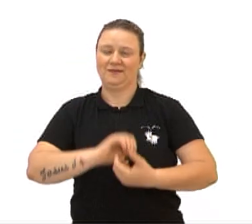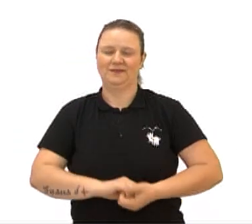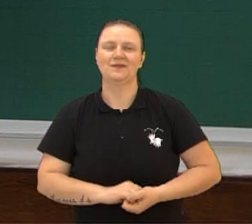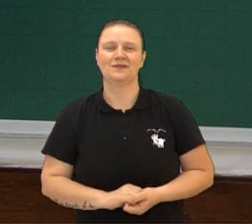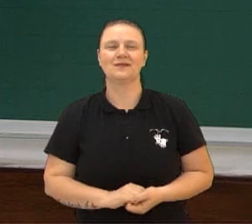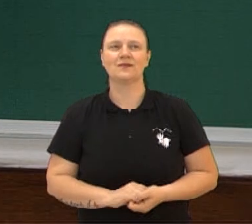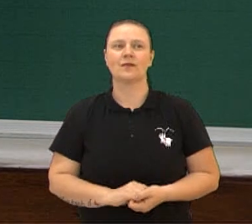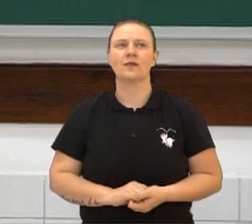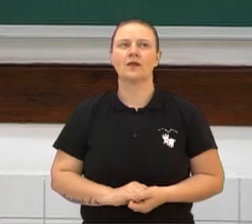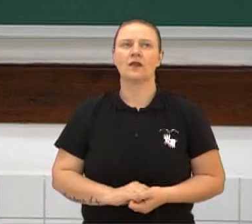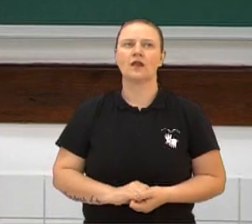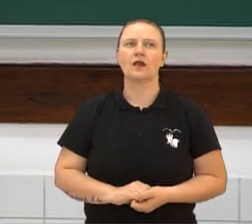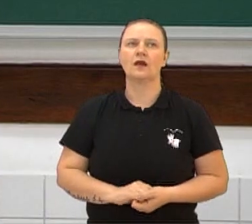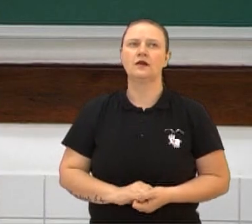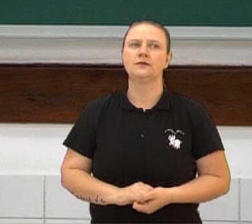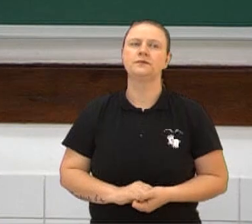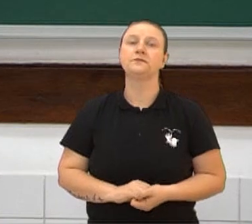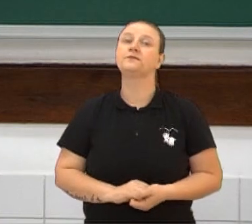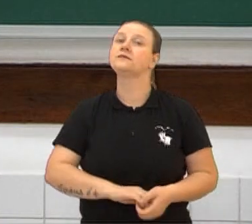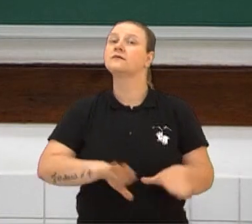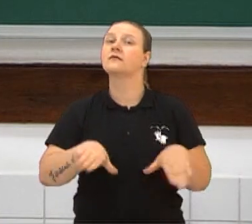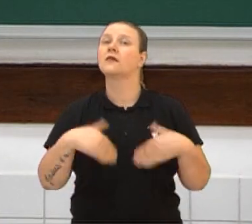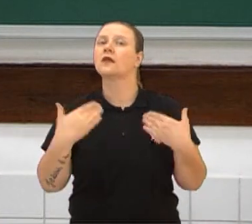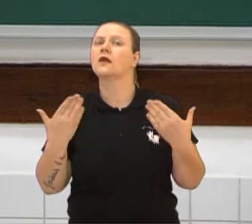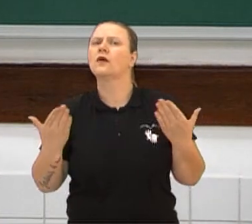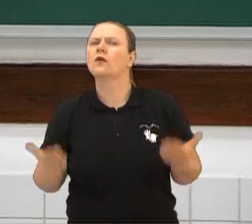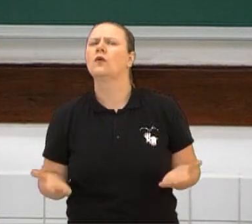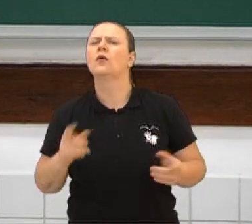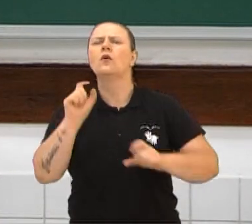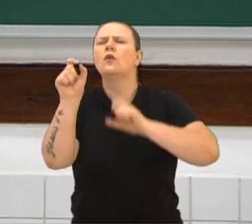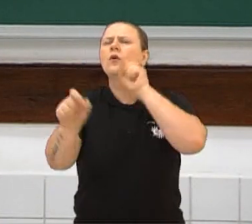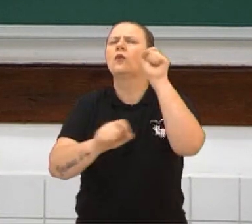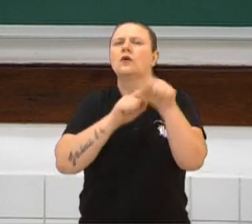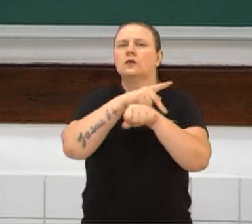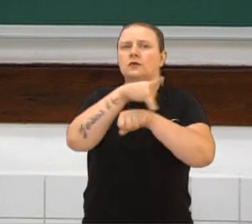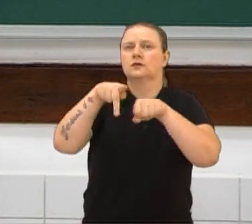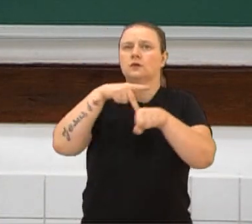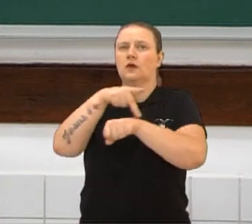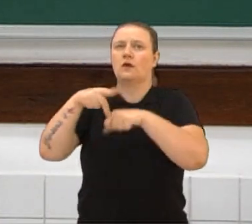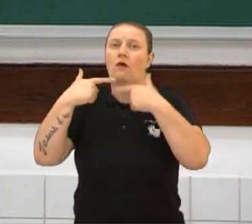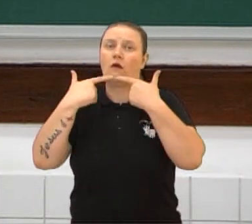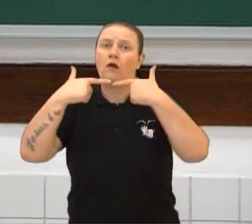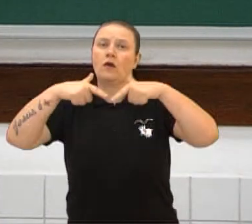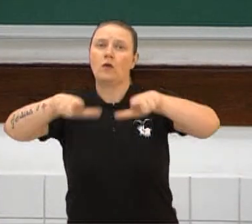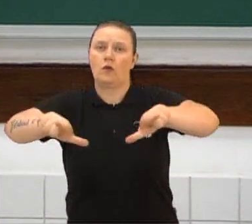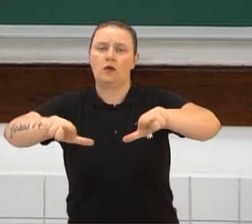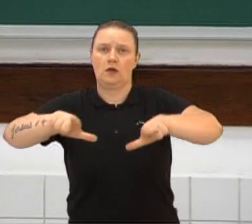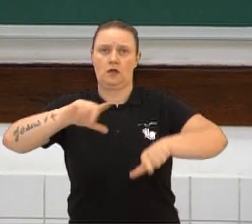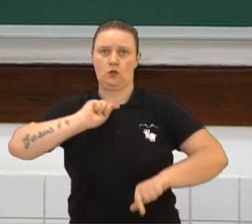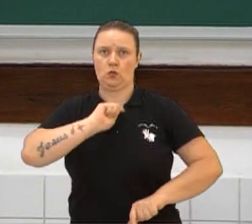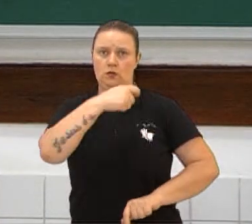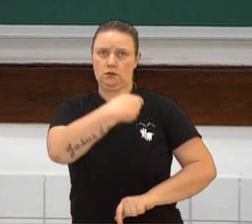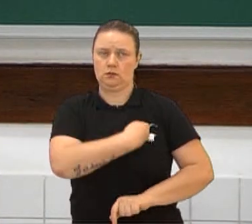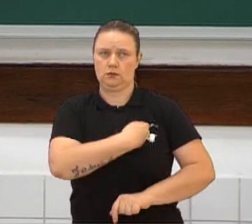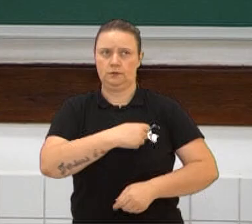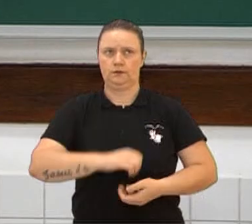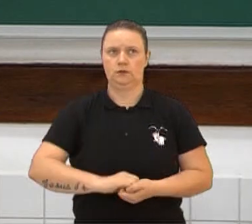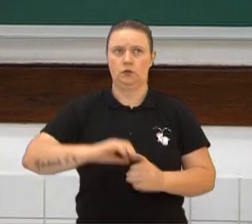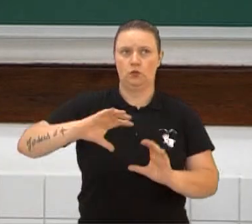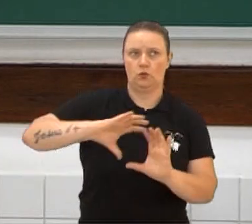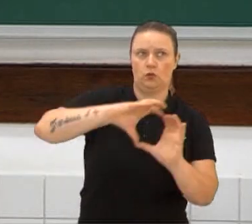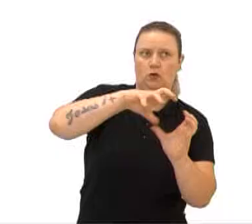são, então, os países que falam espanhol? Quais são os países que falam espanhol? No mundo,